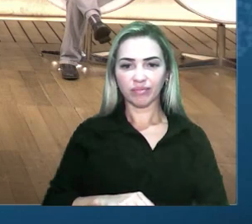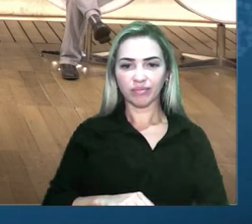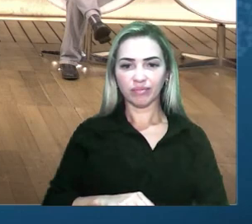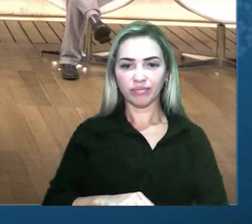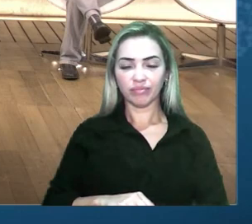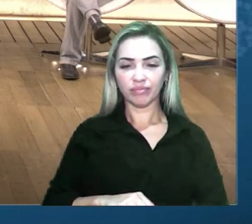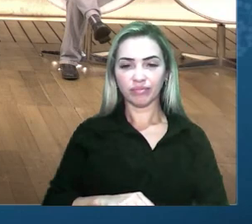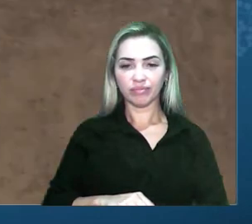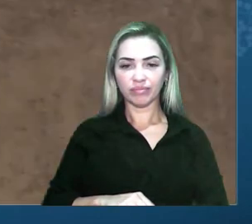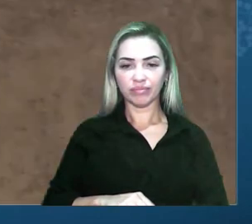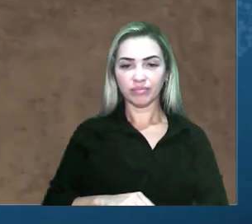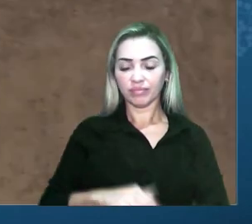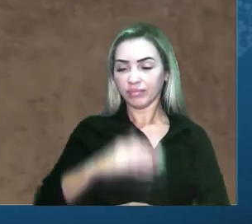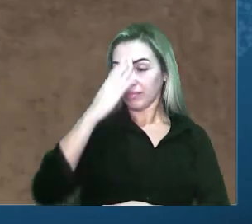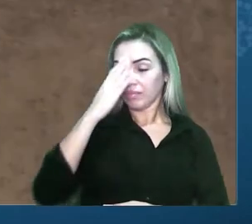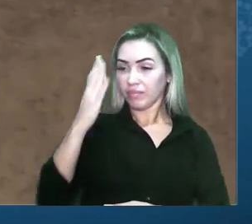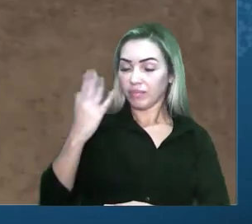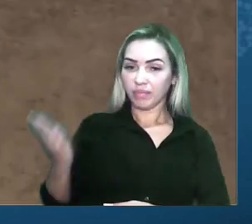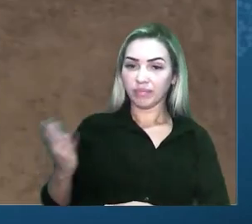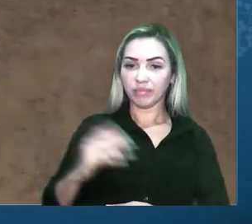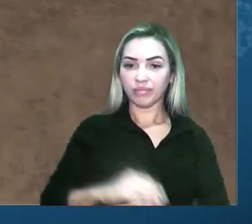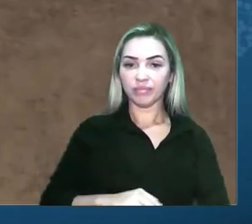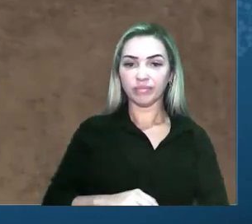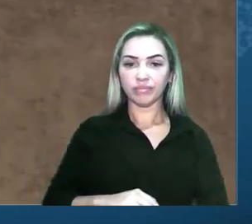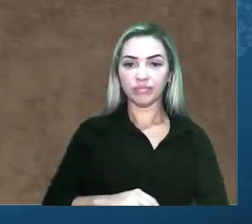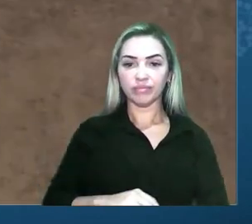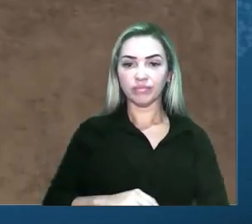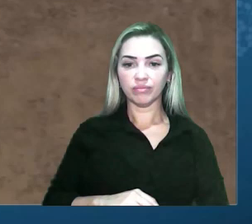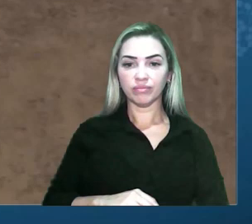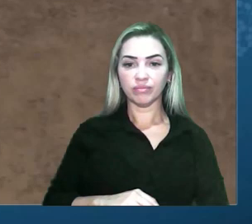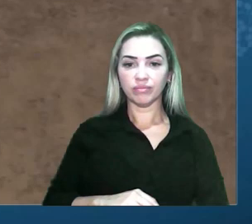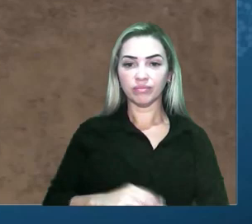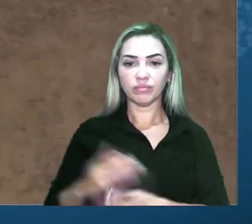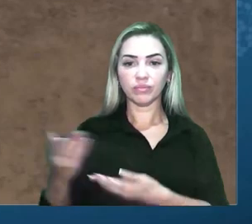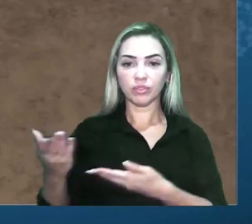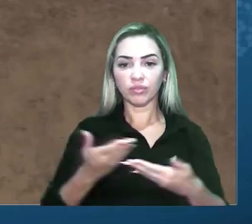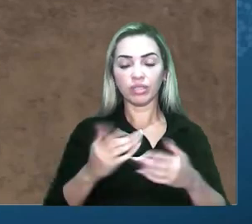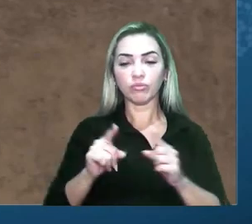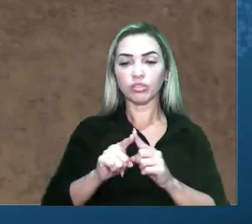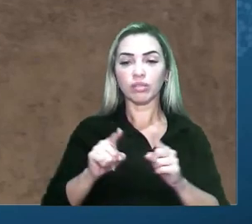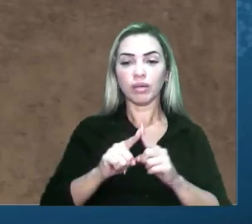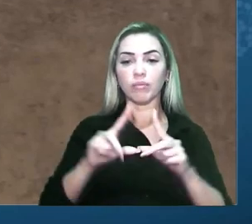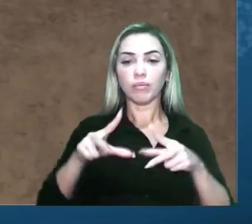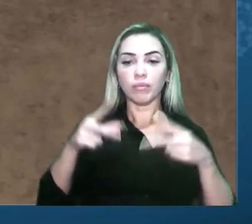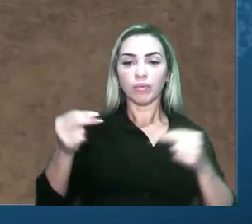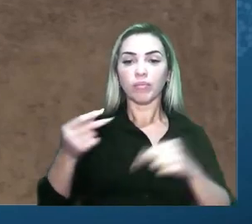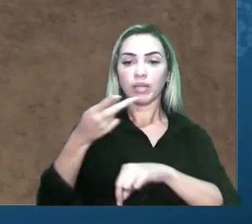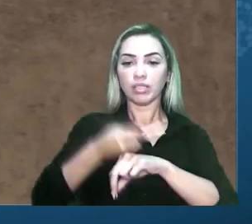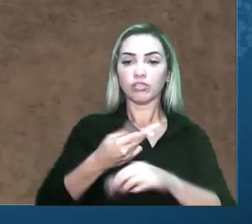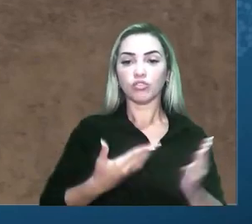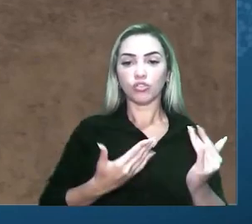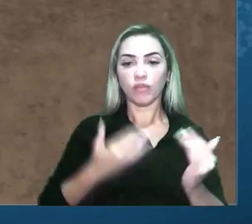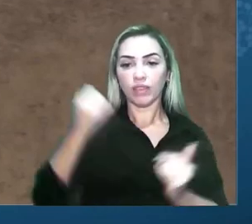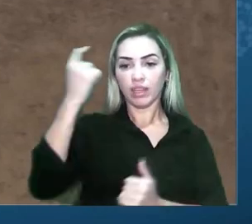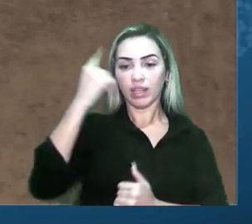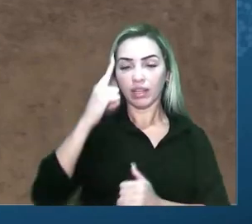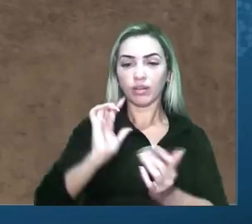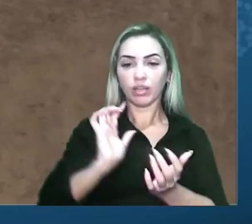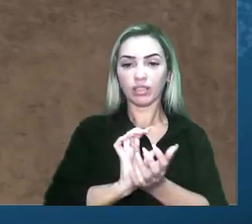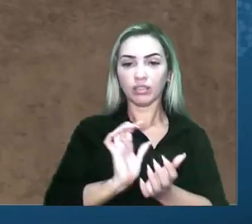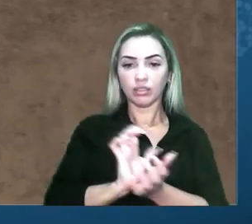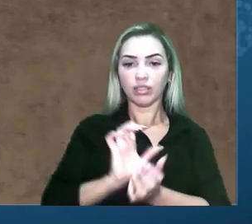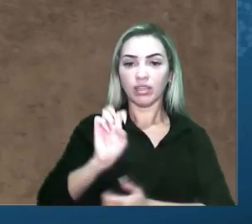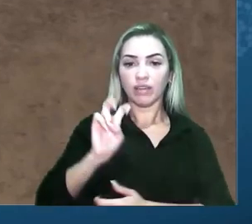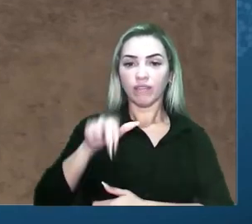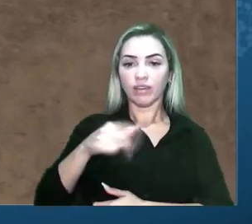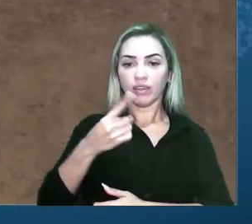Obrigada a você, parabéns. E convidamos para a entrega do Prêmio Jovem Talento, categoria Evandro